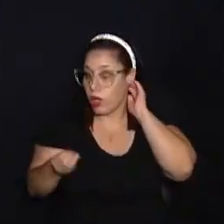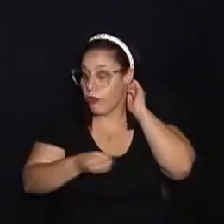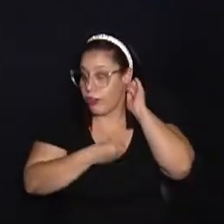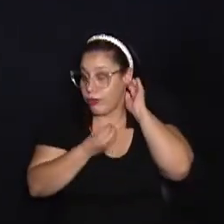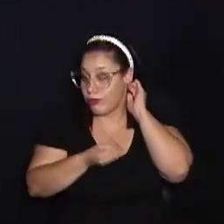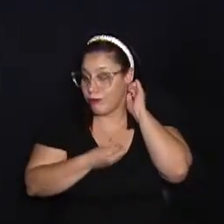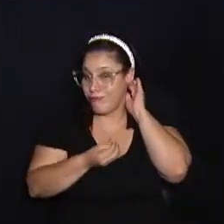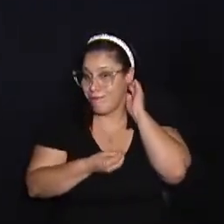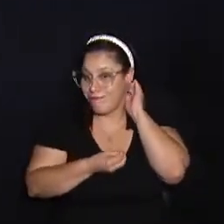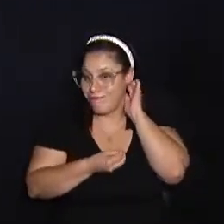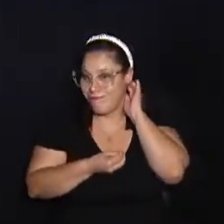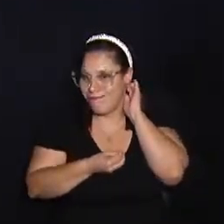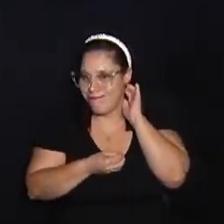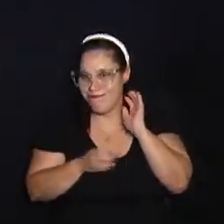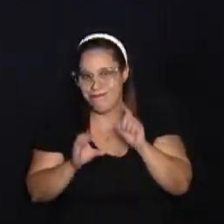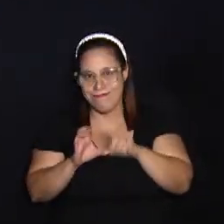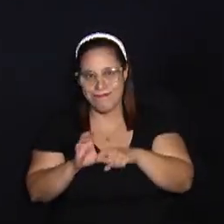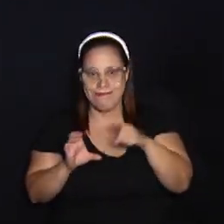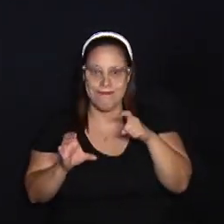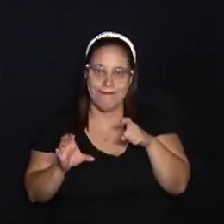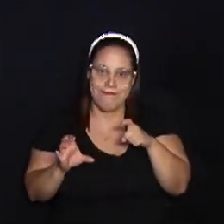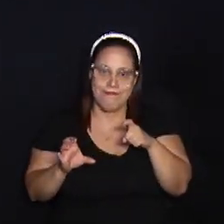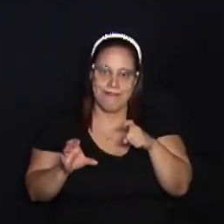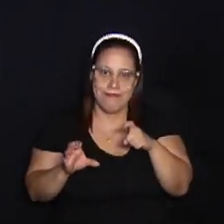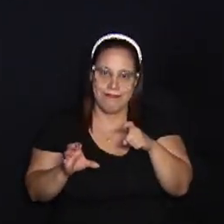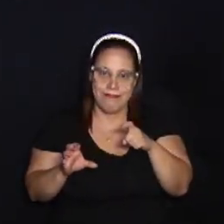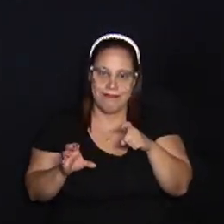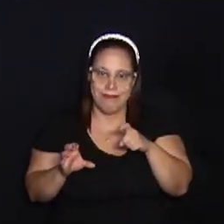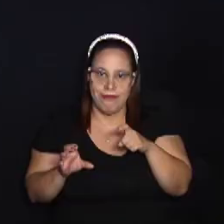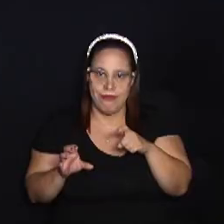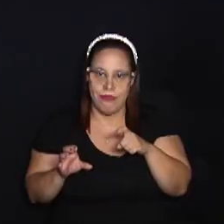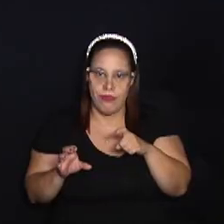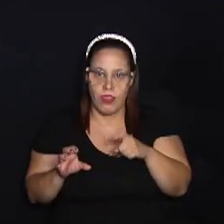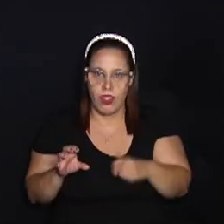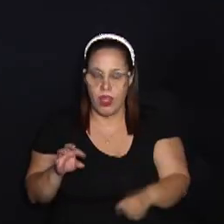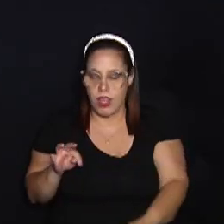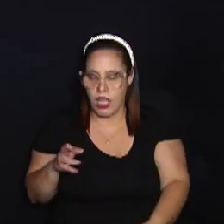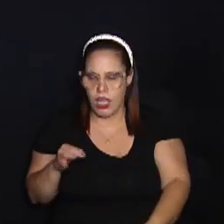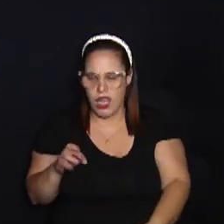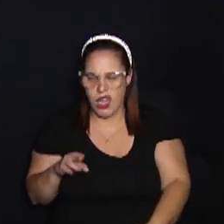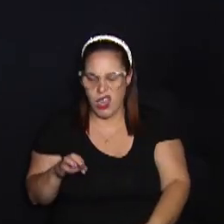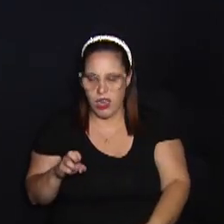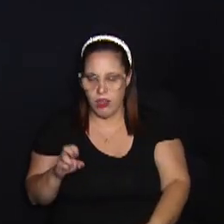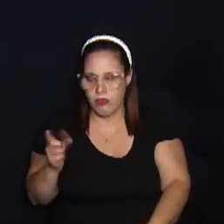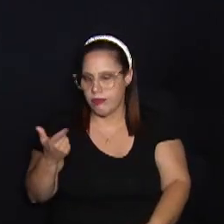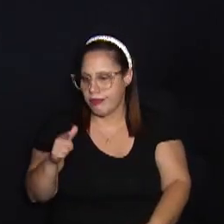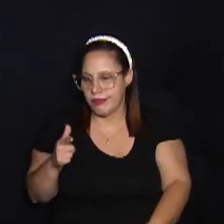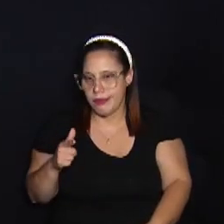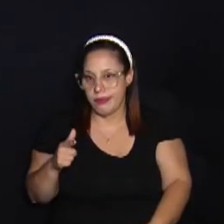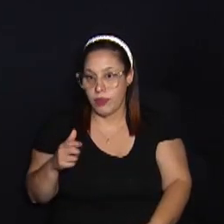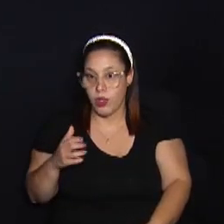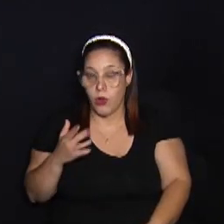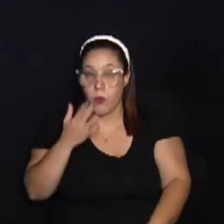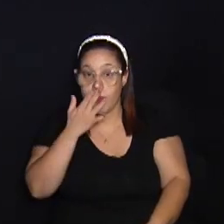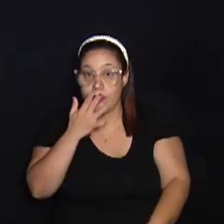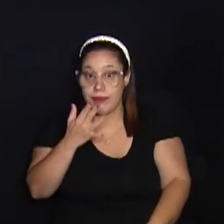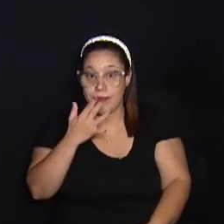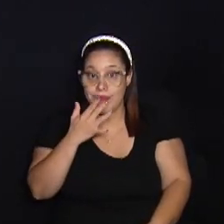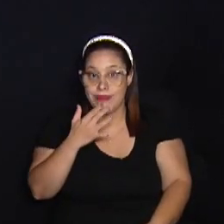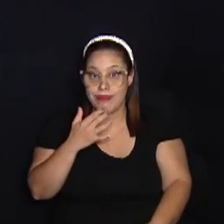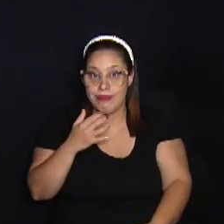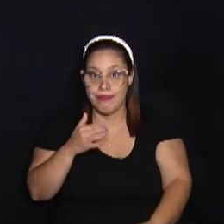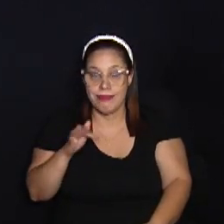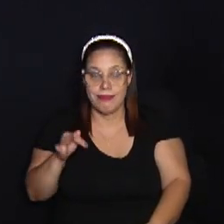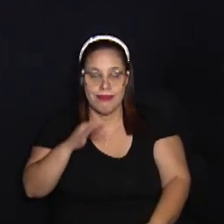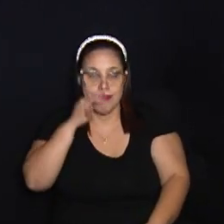elemento vivo. Então, dependendo ali se são espécies perenes ou não, a gente não vai ter uma floração